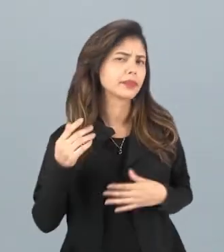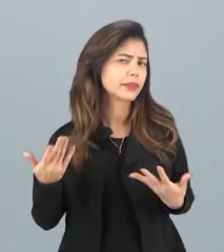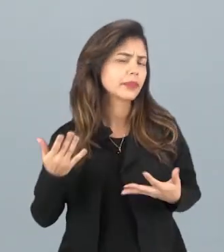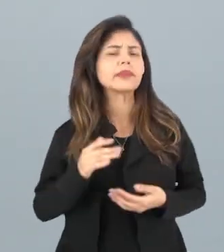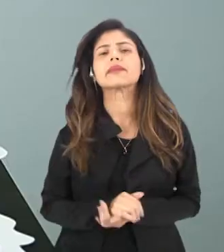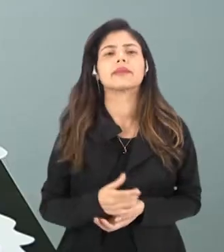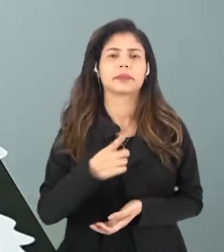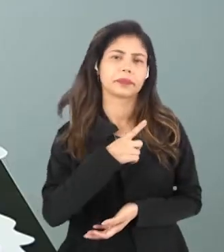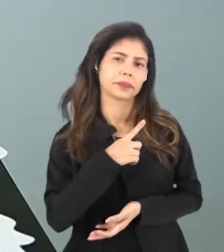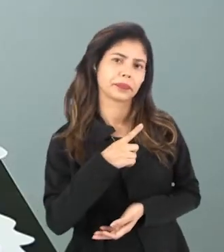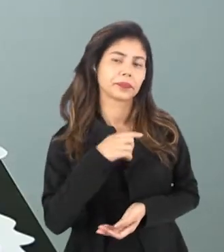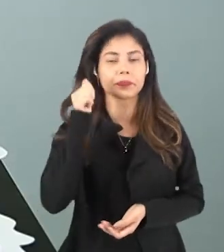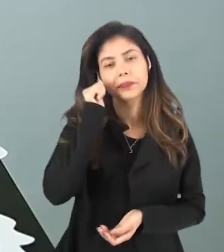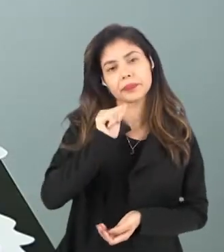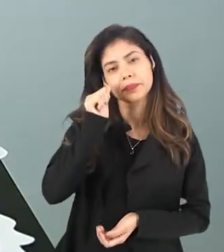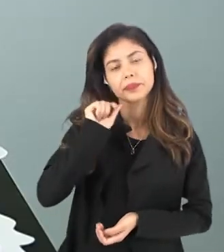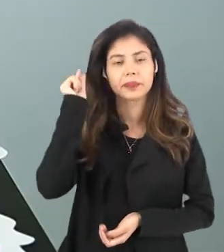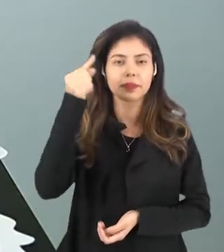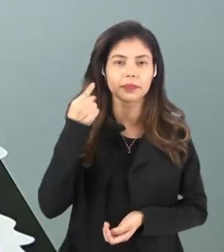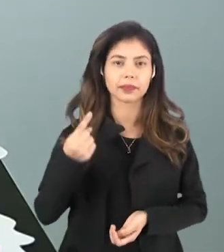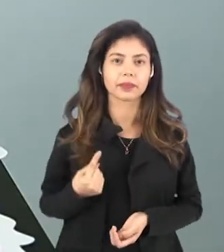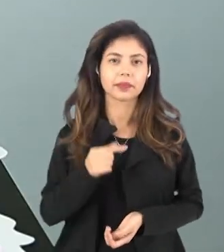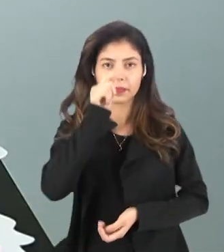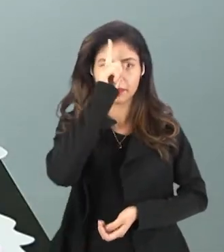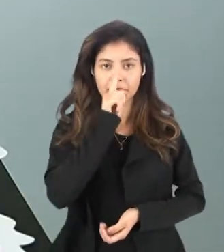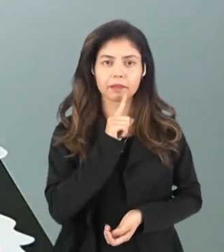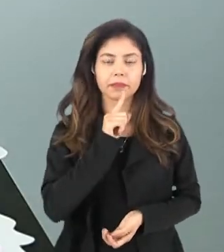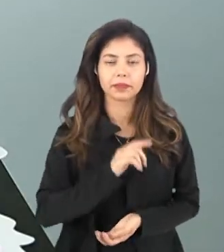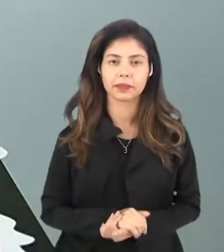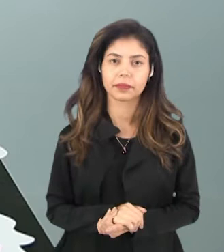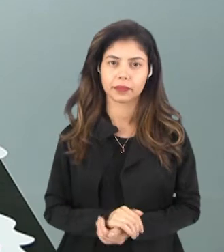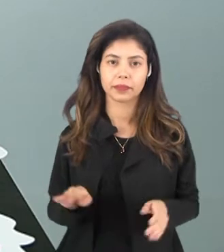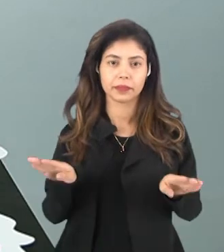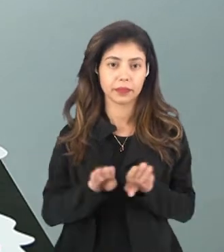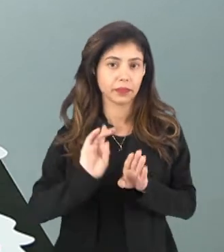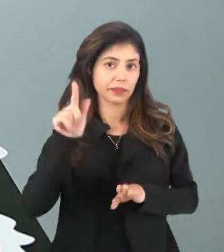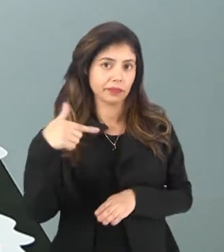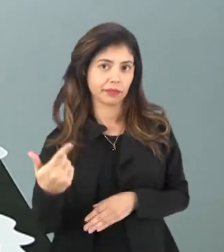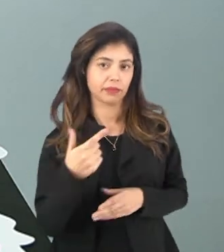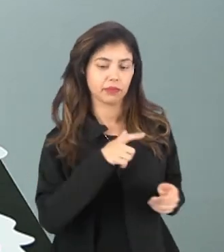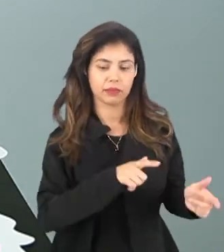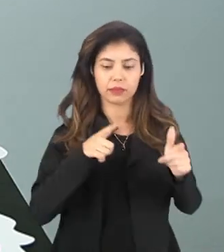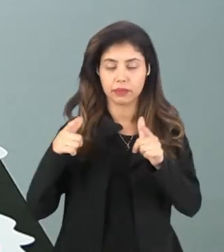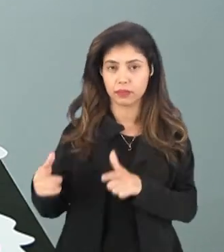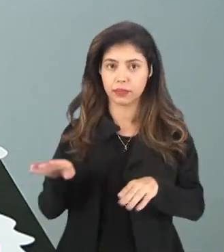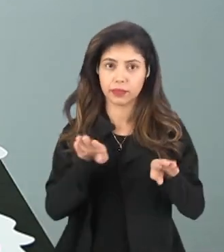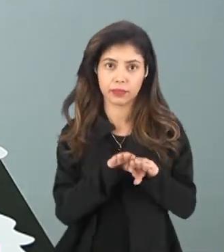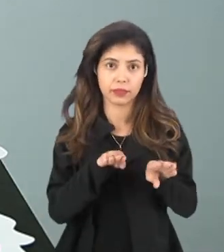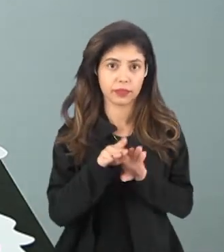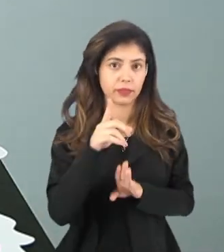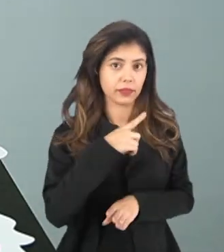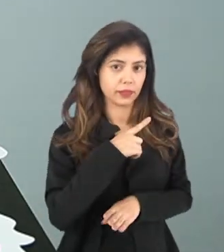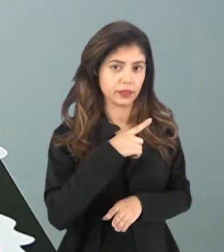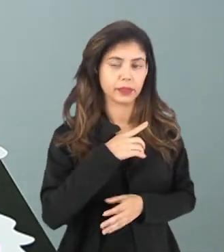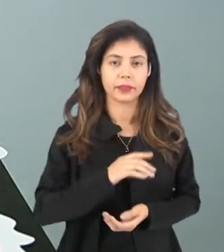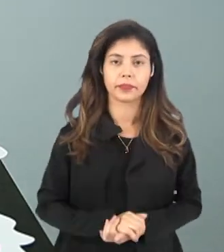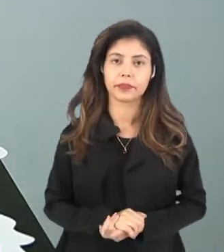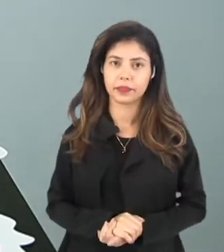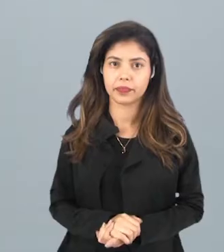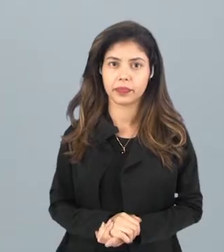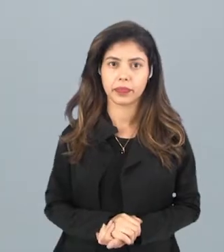que temos a menina nos Cachinhos Dourados e do outro lado nós temos